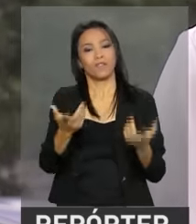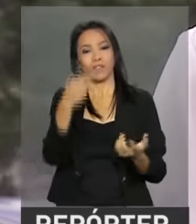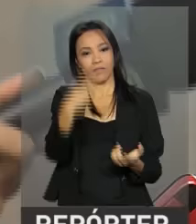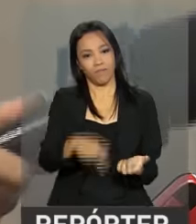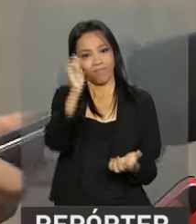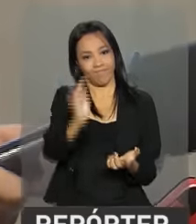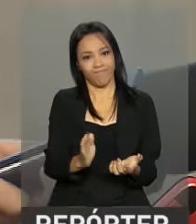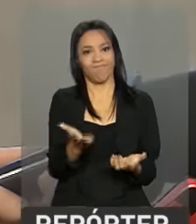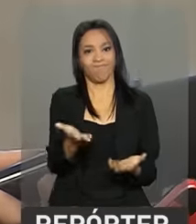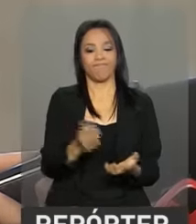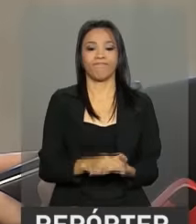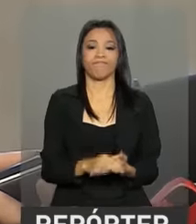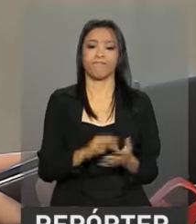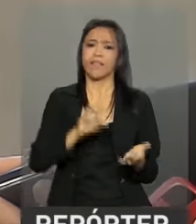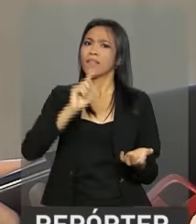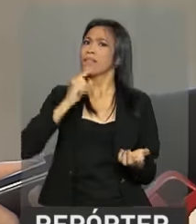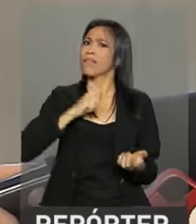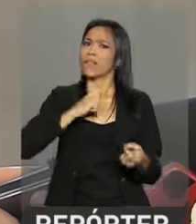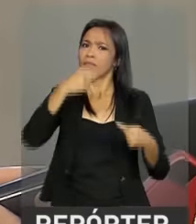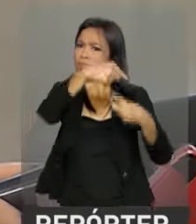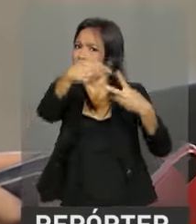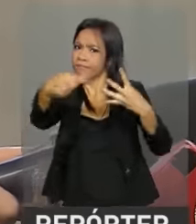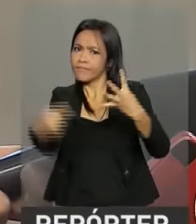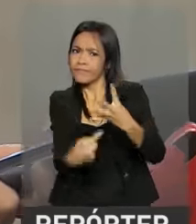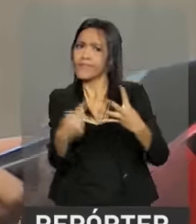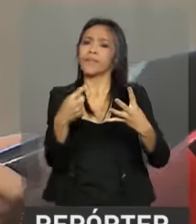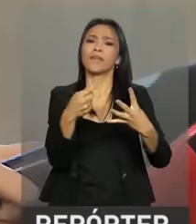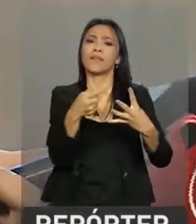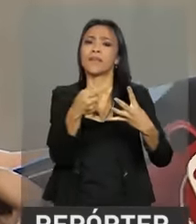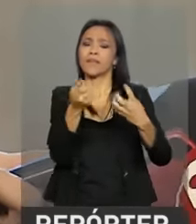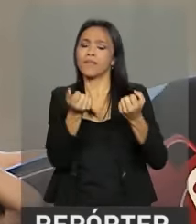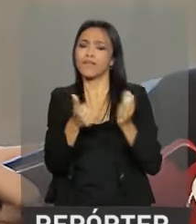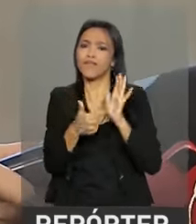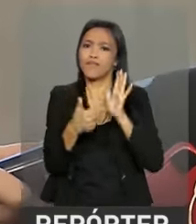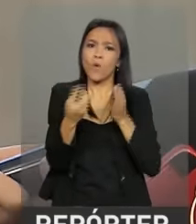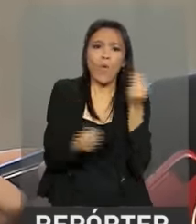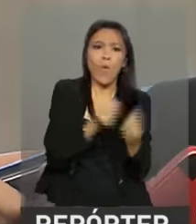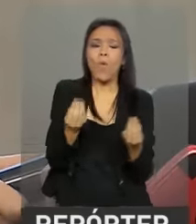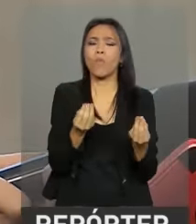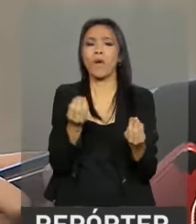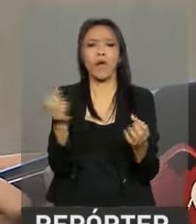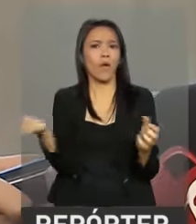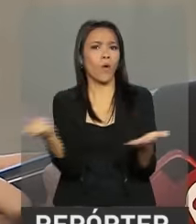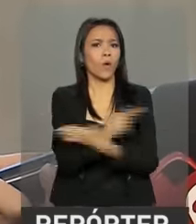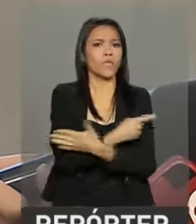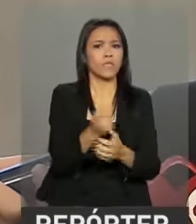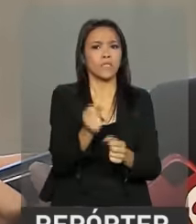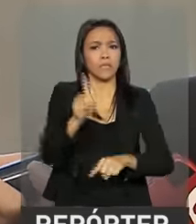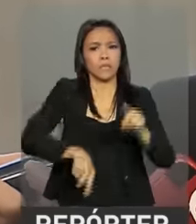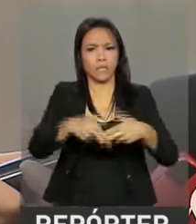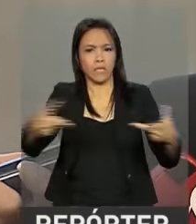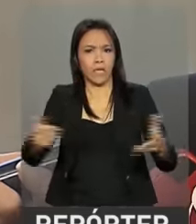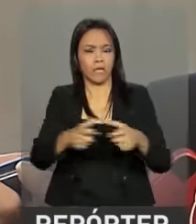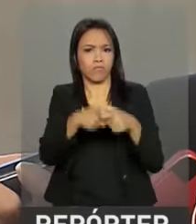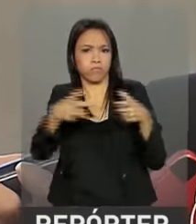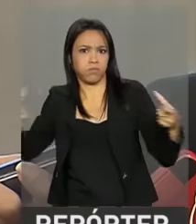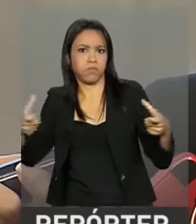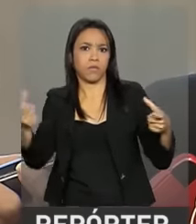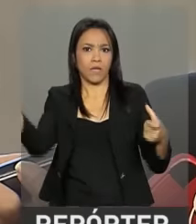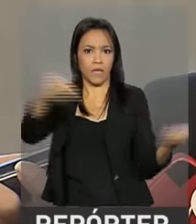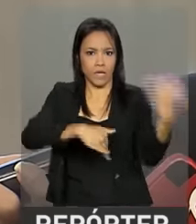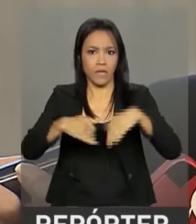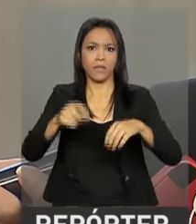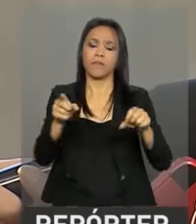brasileira há uma série de fatores que indicam a possibilidade de aumento de exportações e de aumento de importações no lado